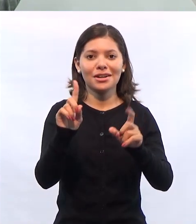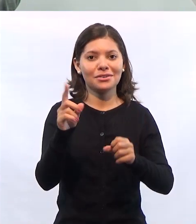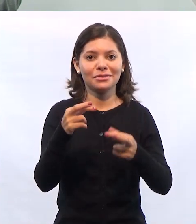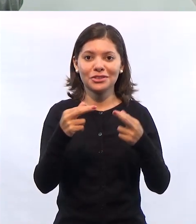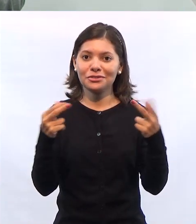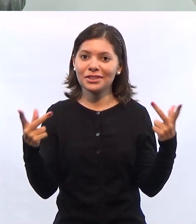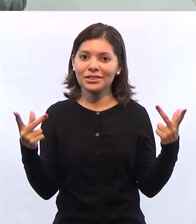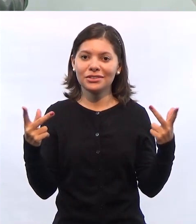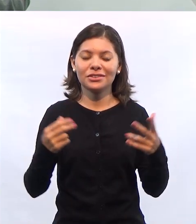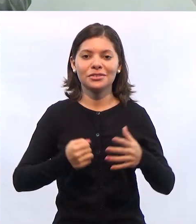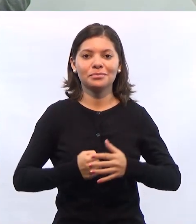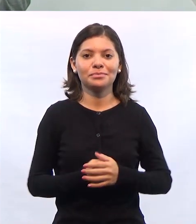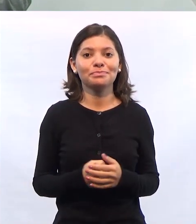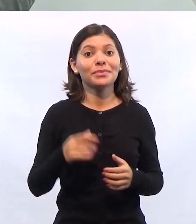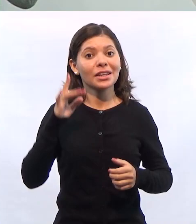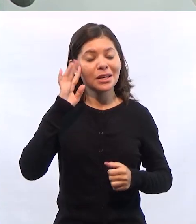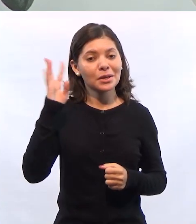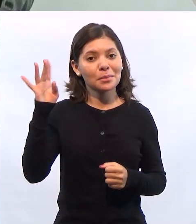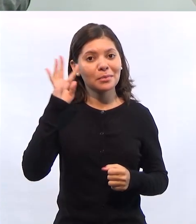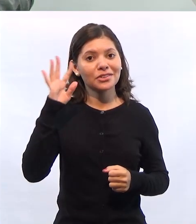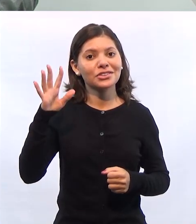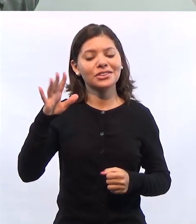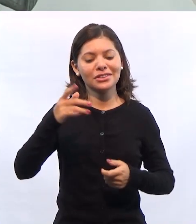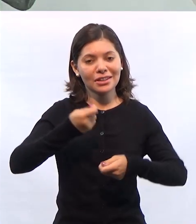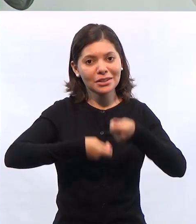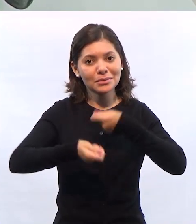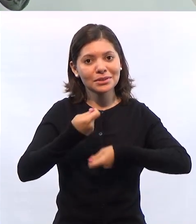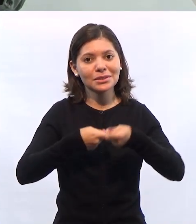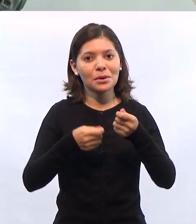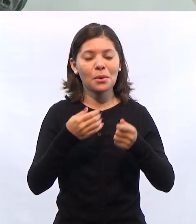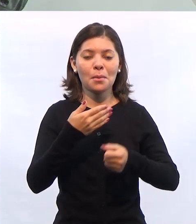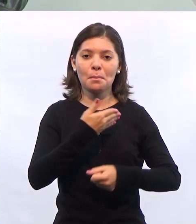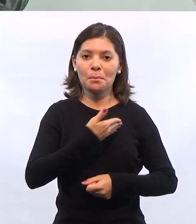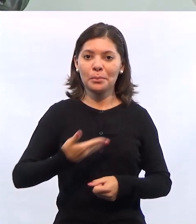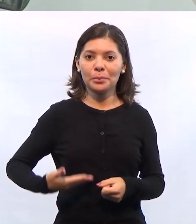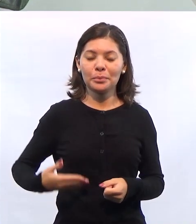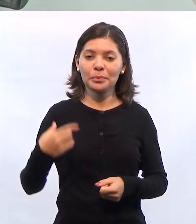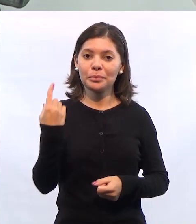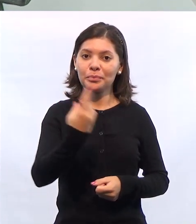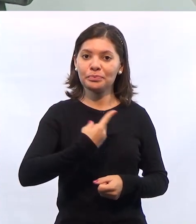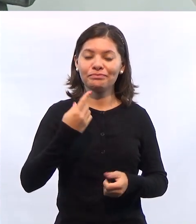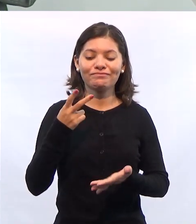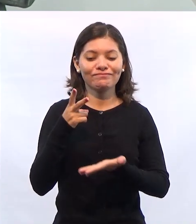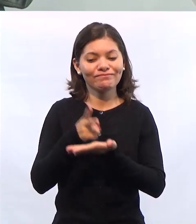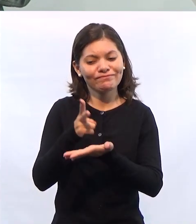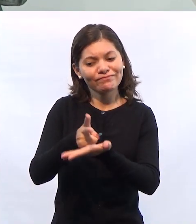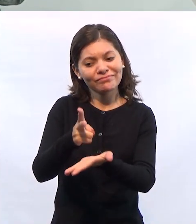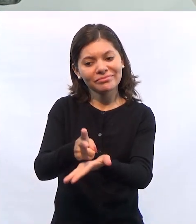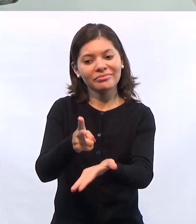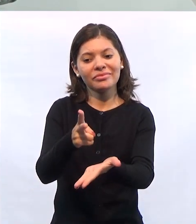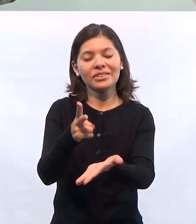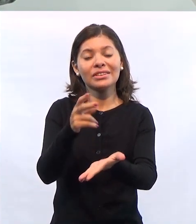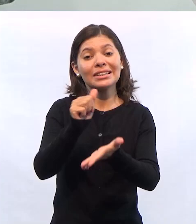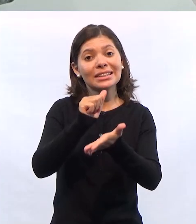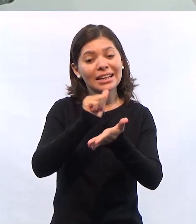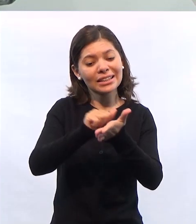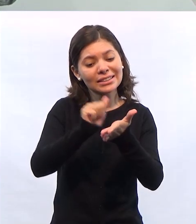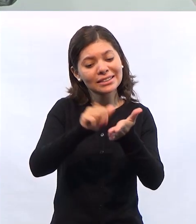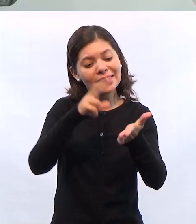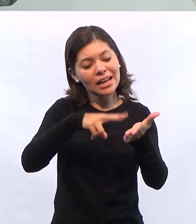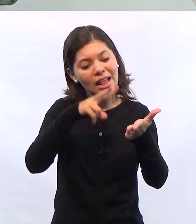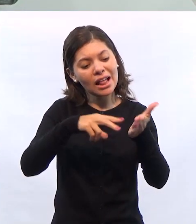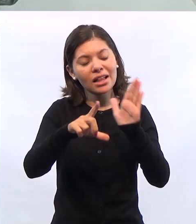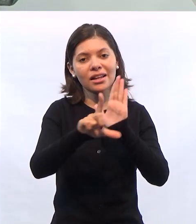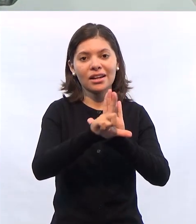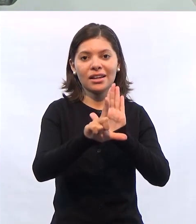que nós estamos trabalhando e assim sucessivamente Imagine na administração pública onde nós devemos seguir aquilo que